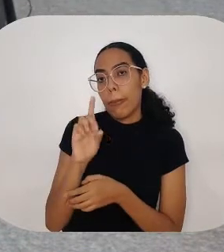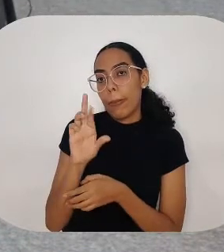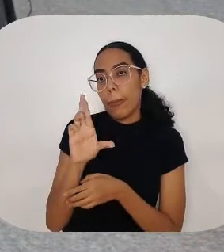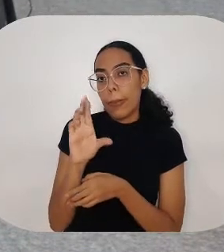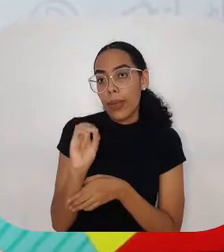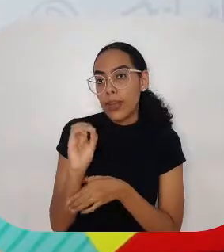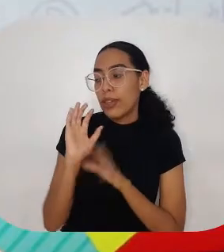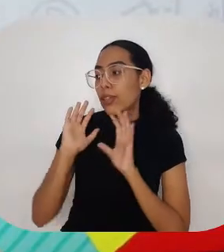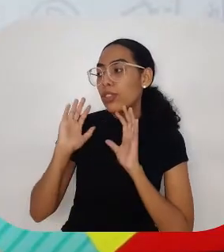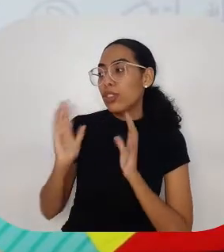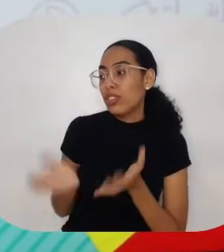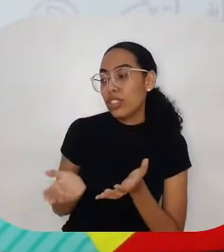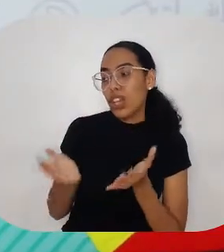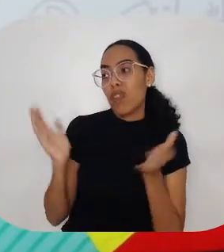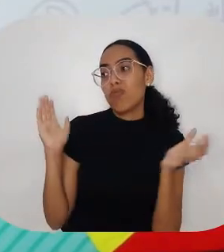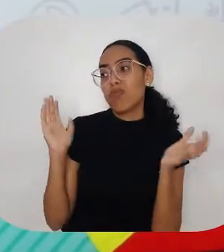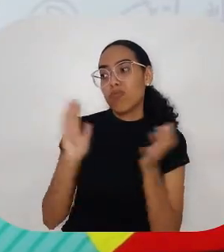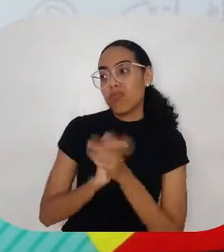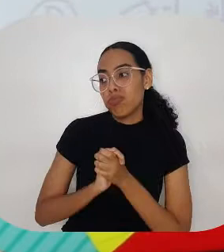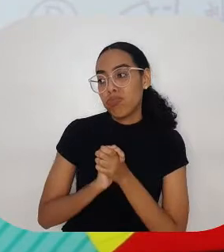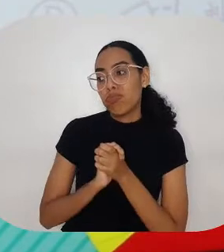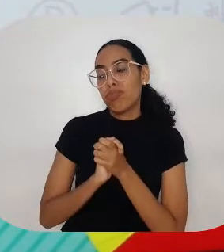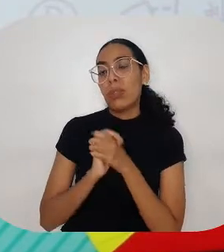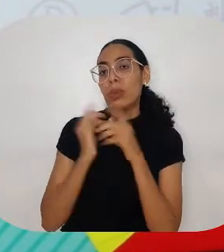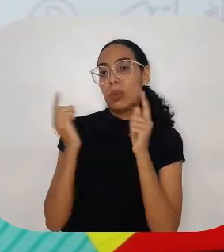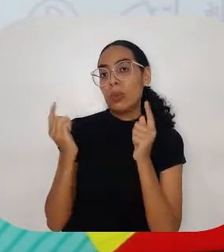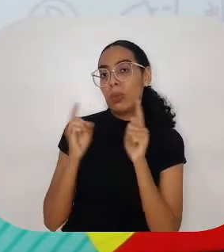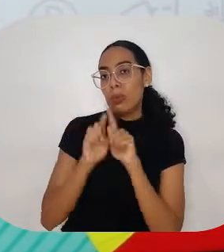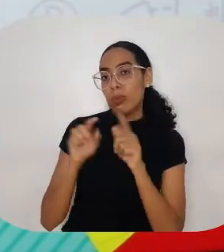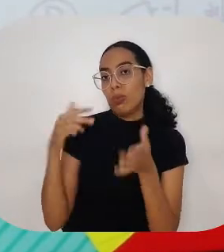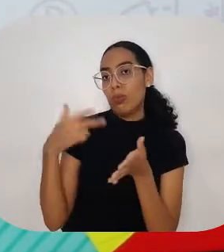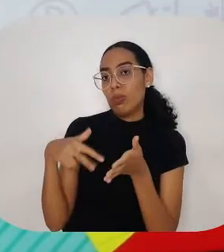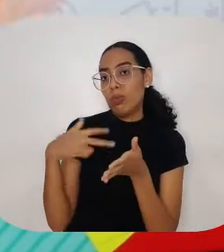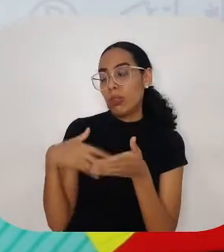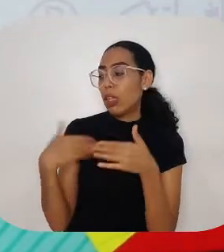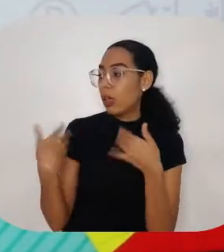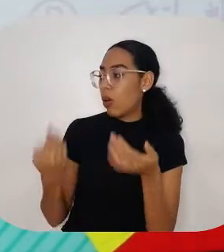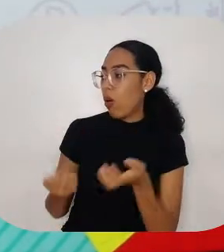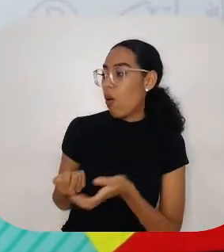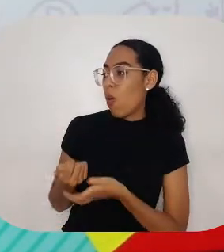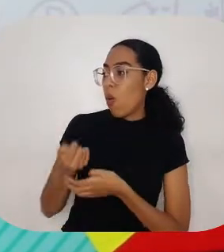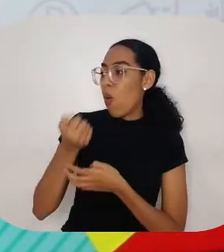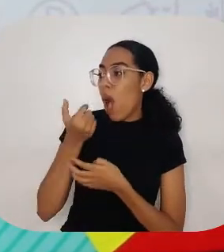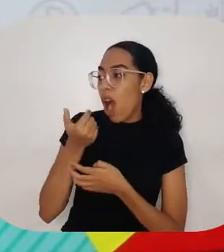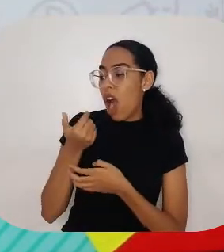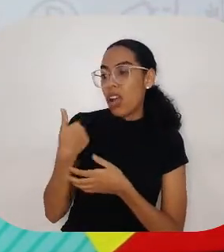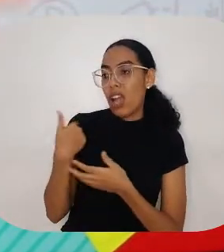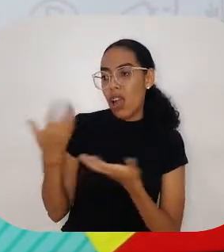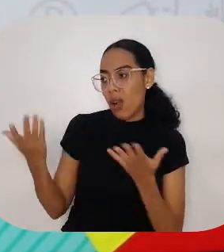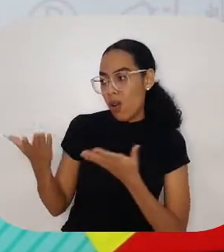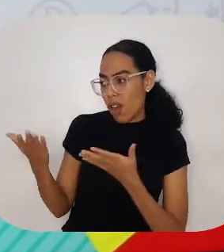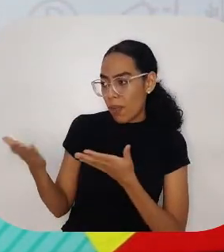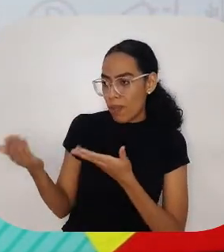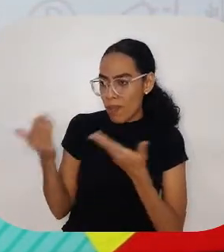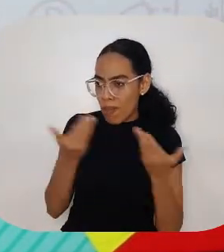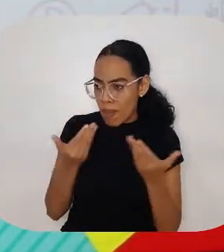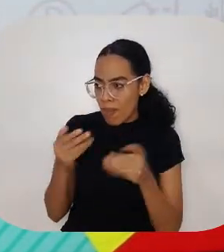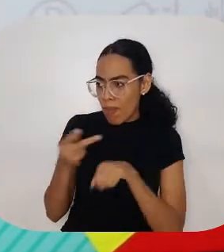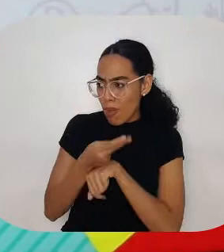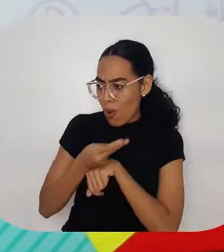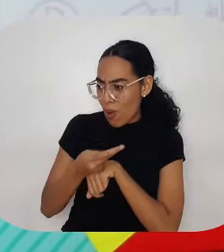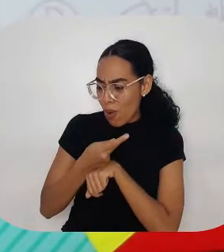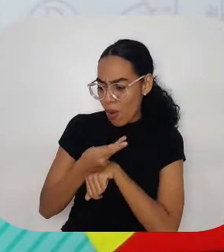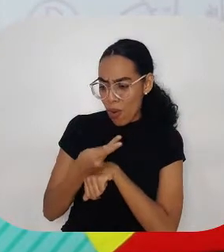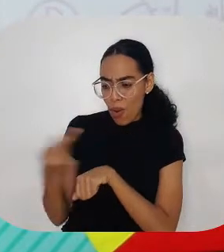eu já tenho par, já está perto do São João, já está quase na hora do São João, e agora que você vem